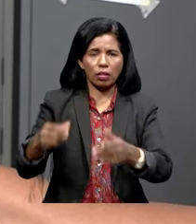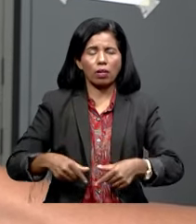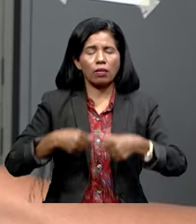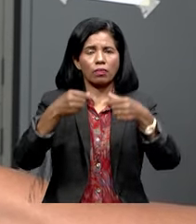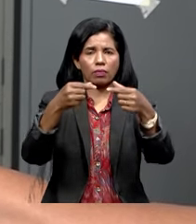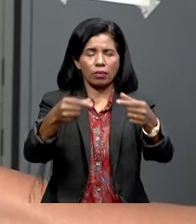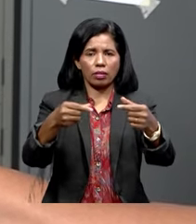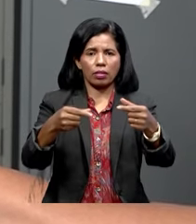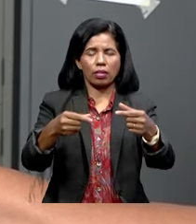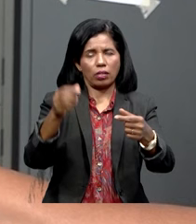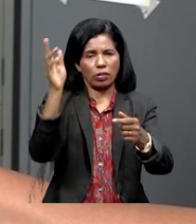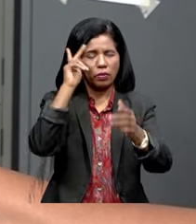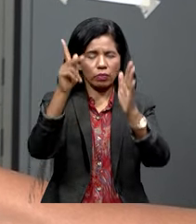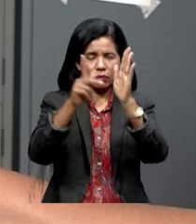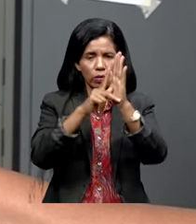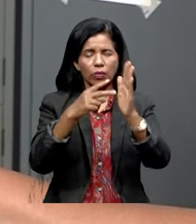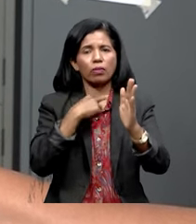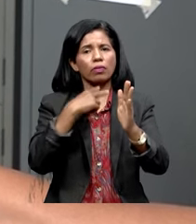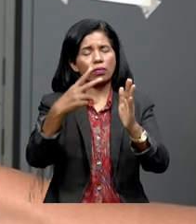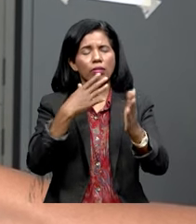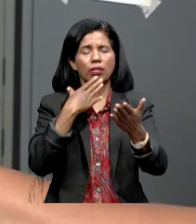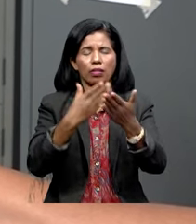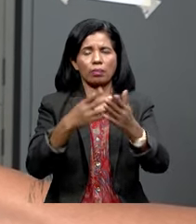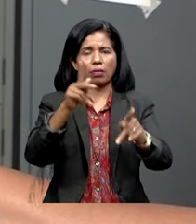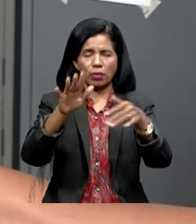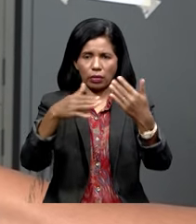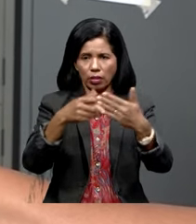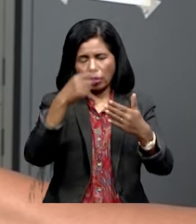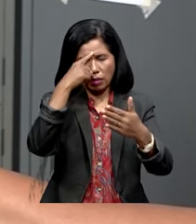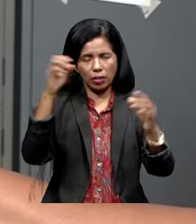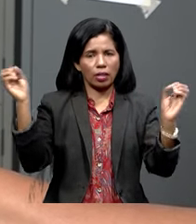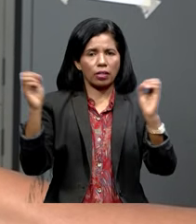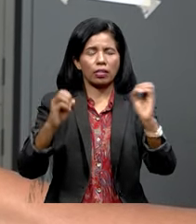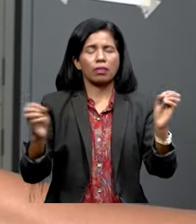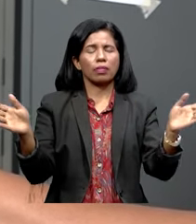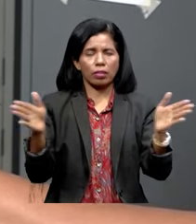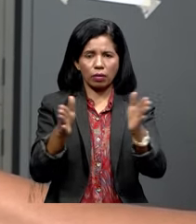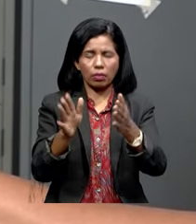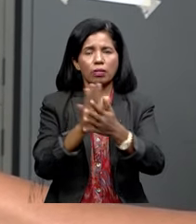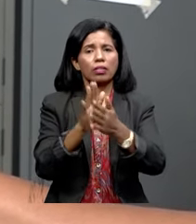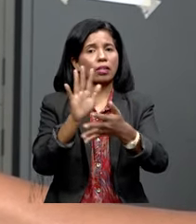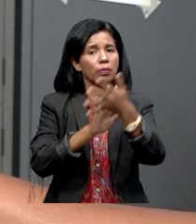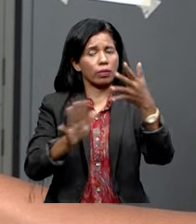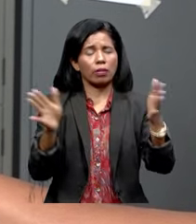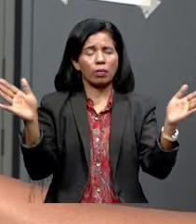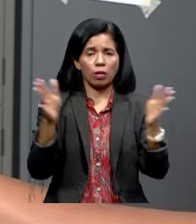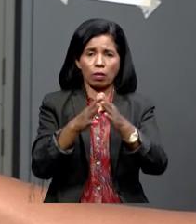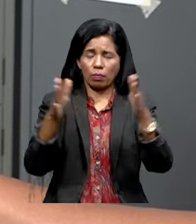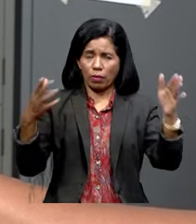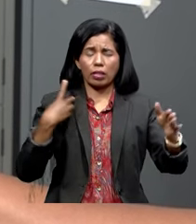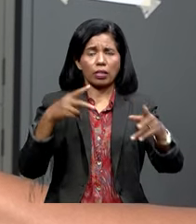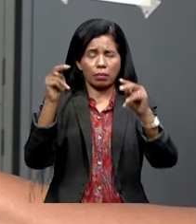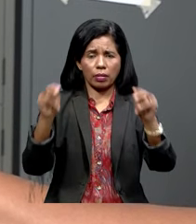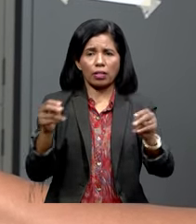qualidade imagem, áudio nebe mak dia ba te respetro resira, tamane la os evento nebe ki, que evento nebe mak bot, então ita precisa